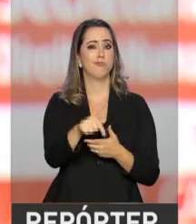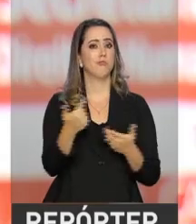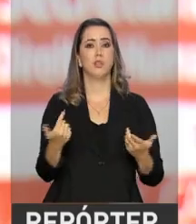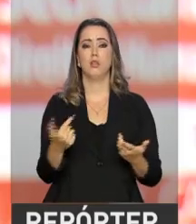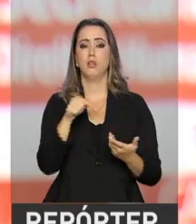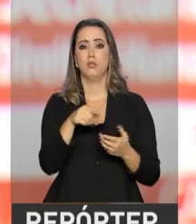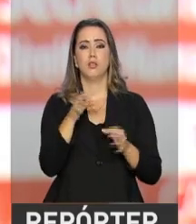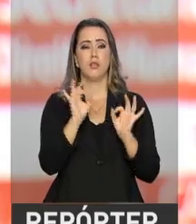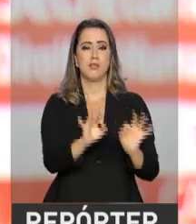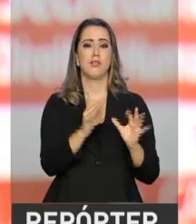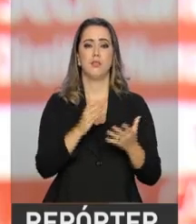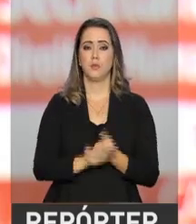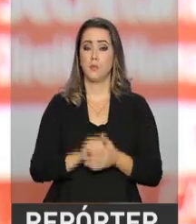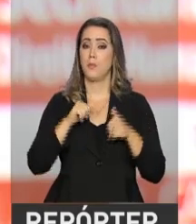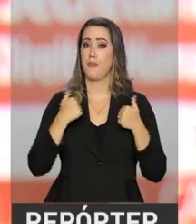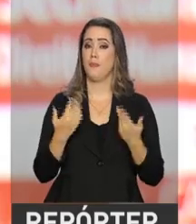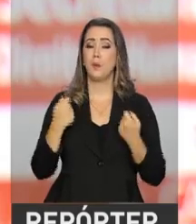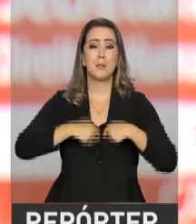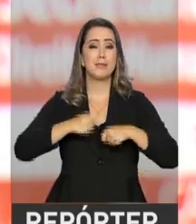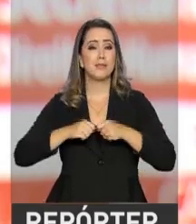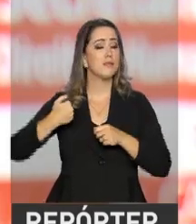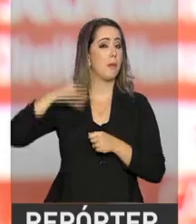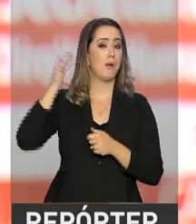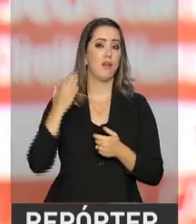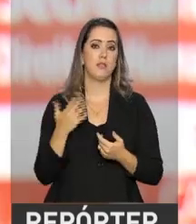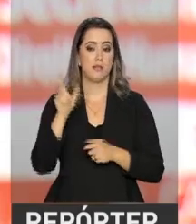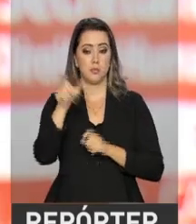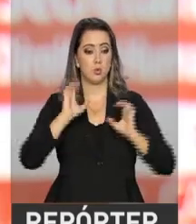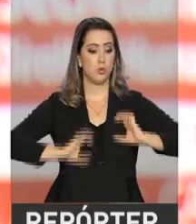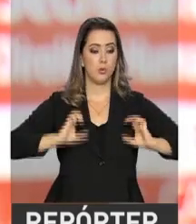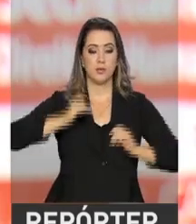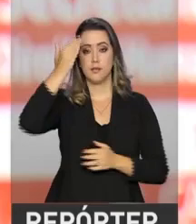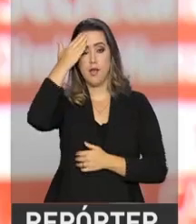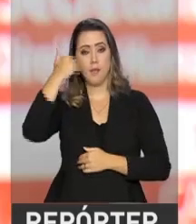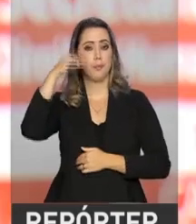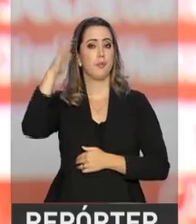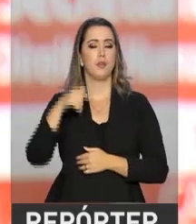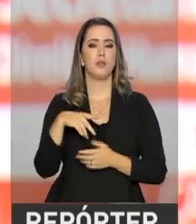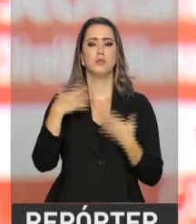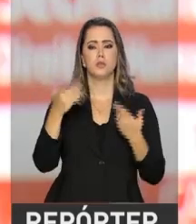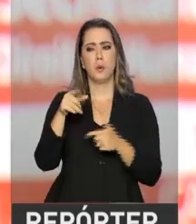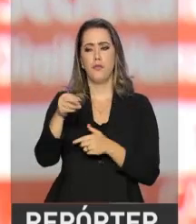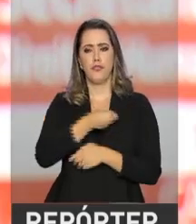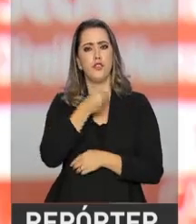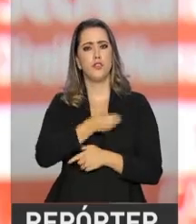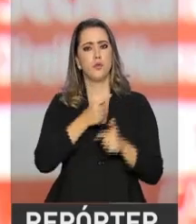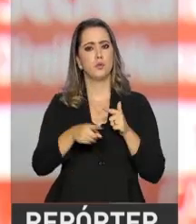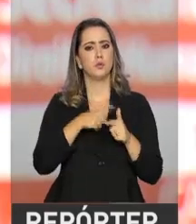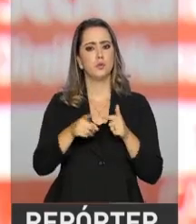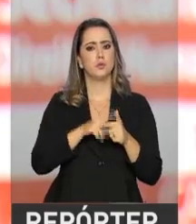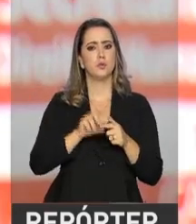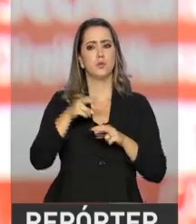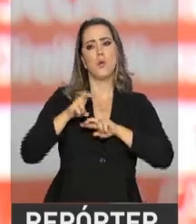aperta qual é o calo que dói mais quando há necessidade então é a solução tem que vim de quem vive o problema e não de quem está